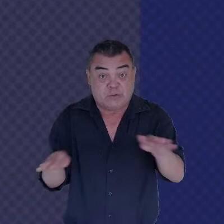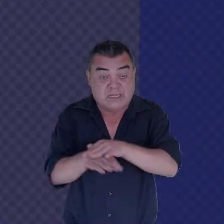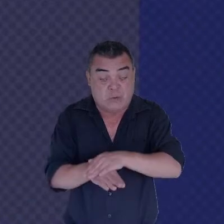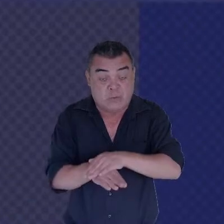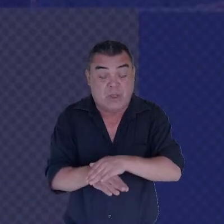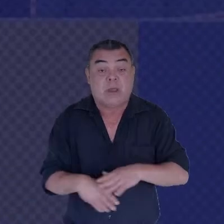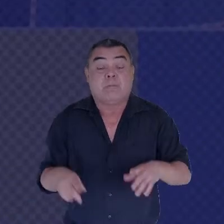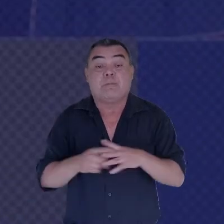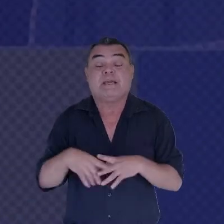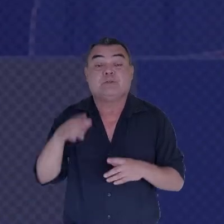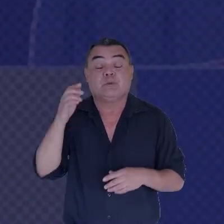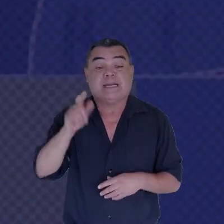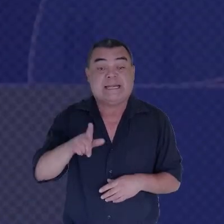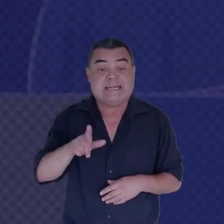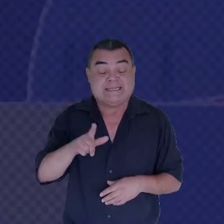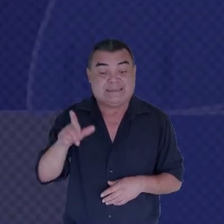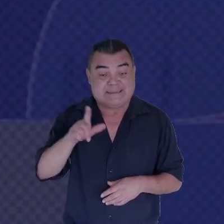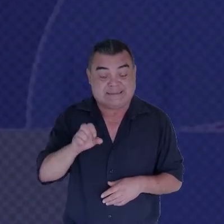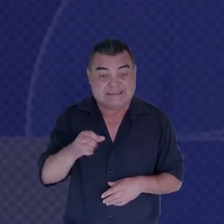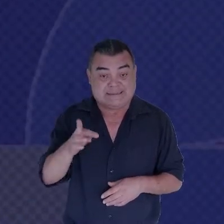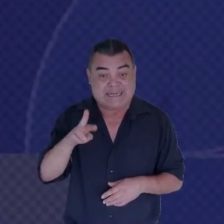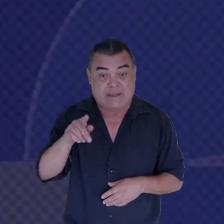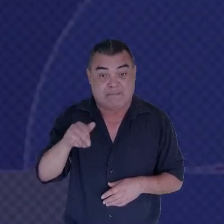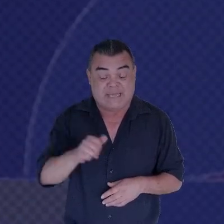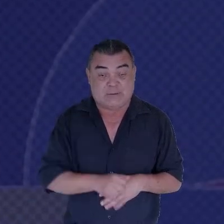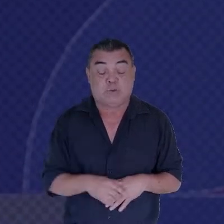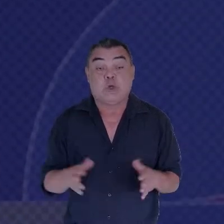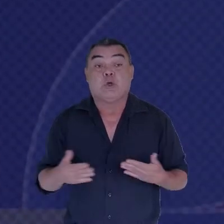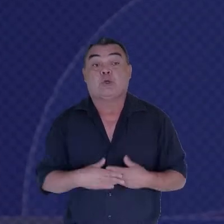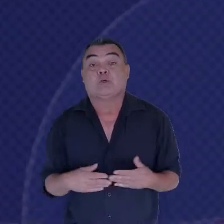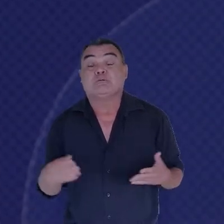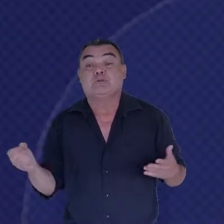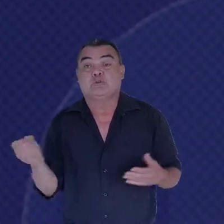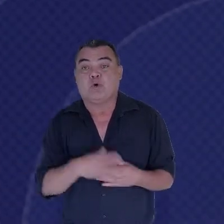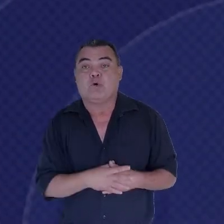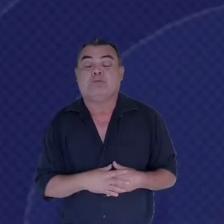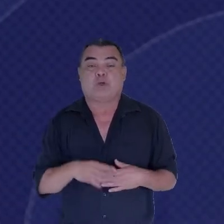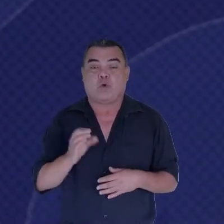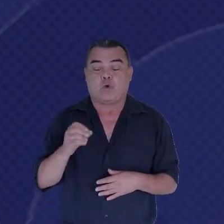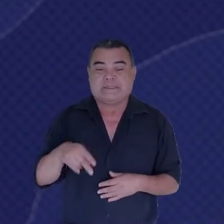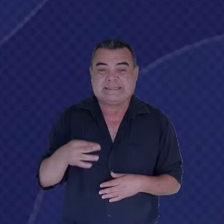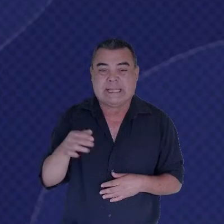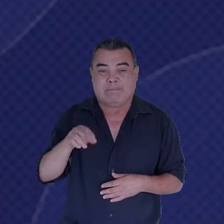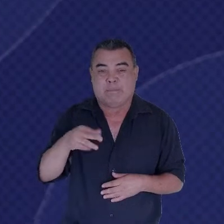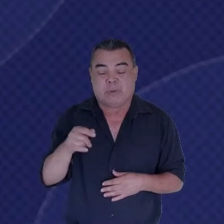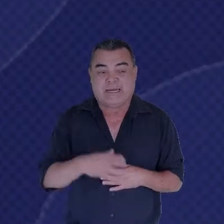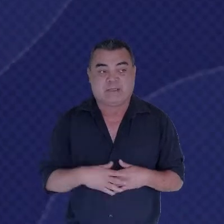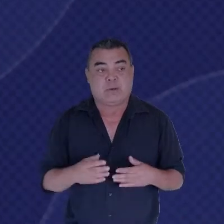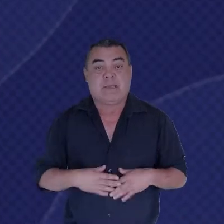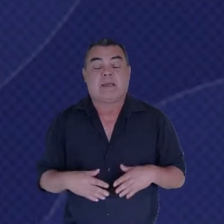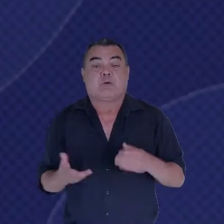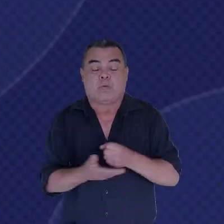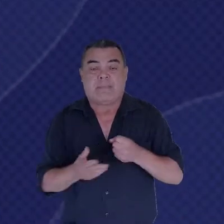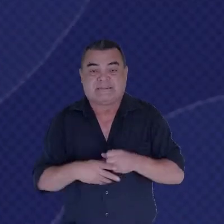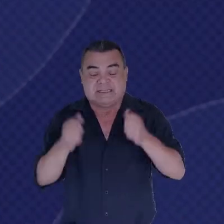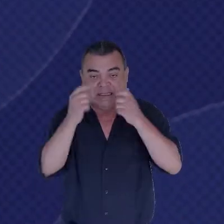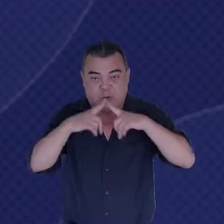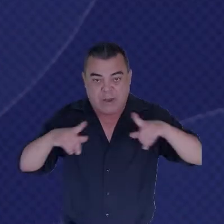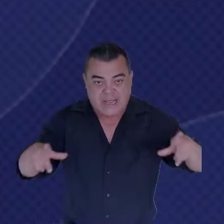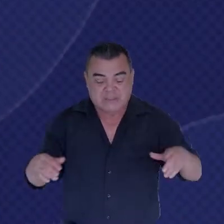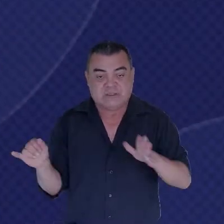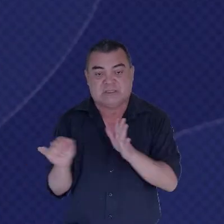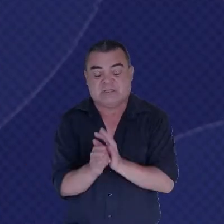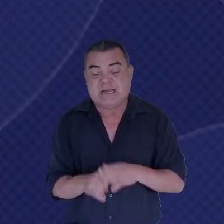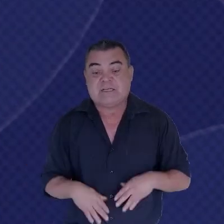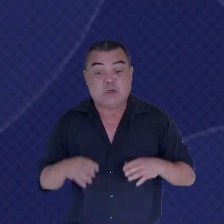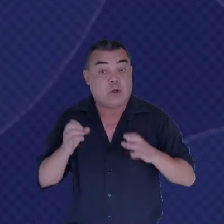por meio do letramento digital é a se tornou o novo imperativo do mundo contemporâneo o pensamento baseado em linguagem de computação na